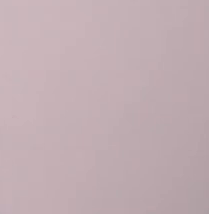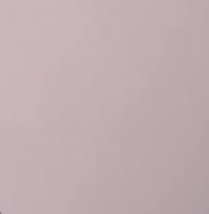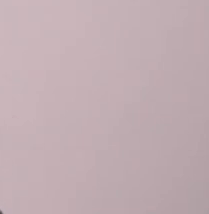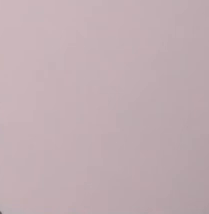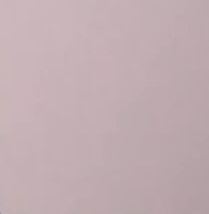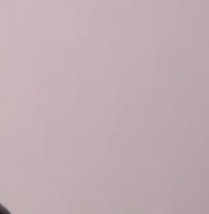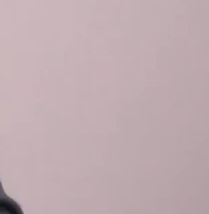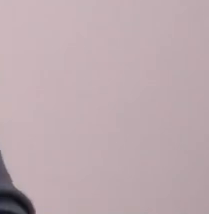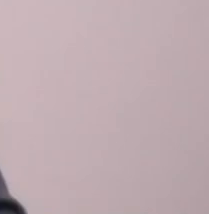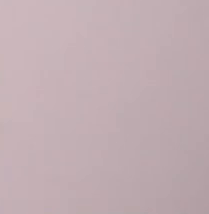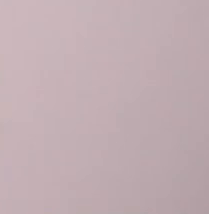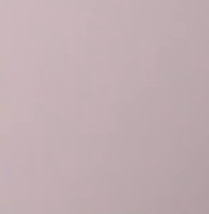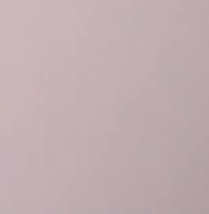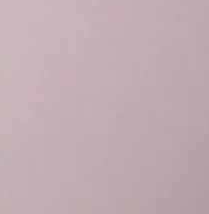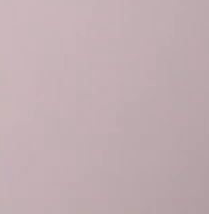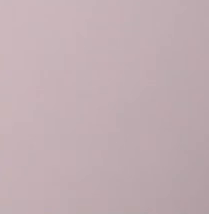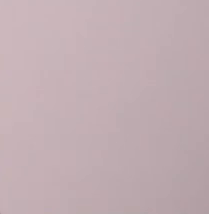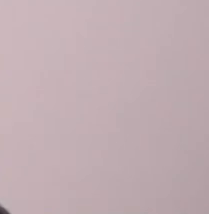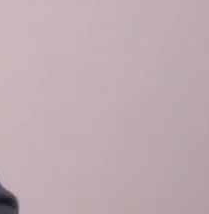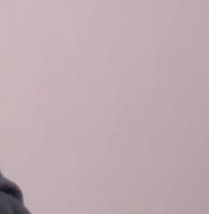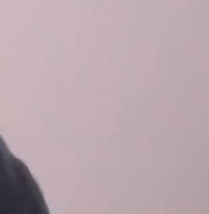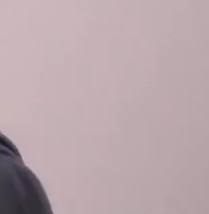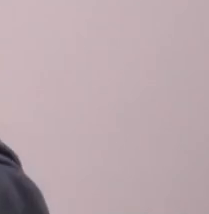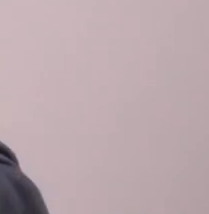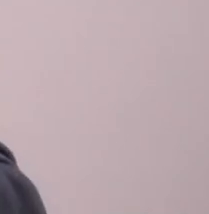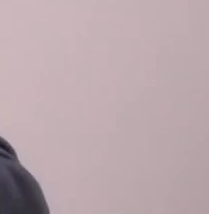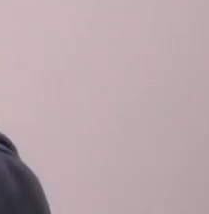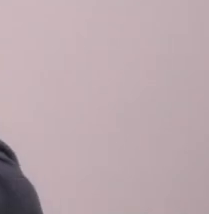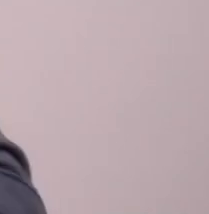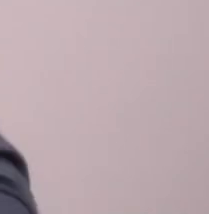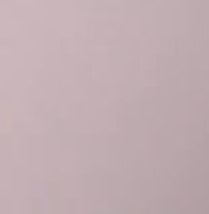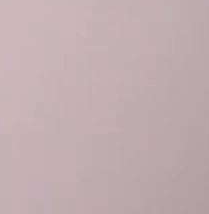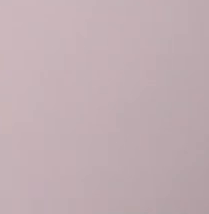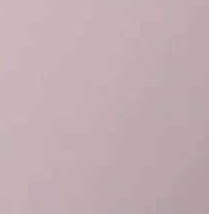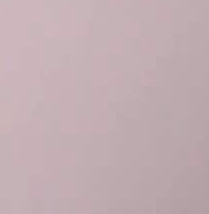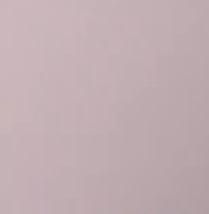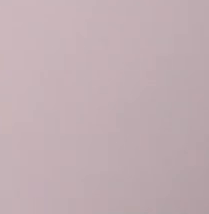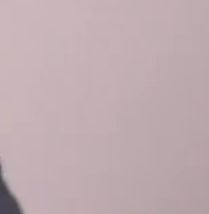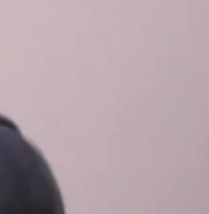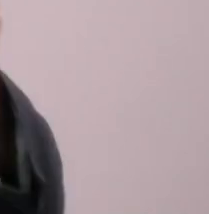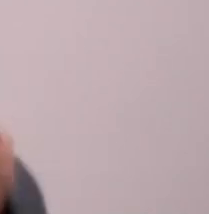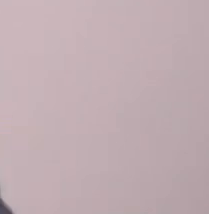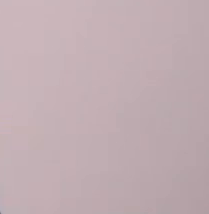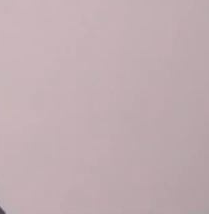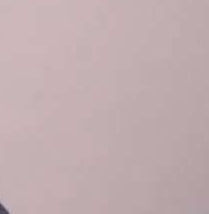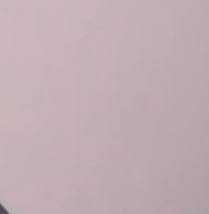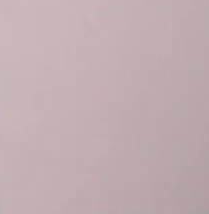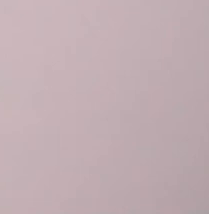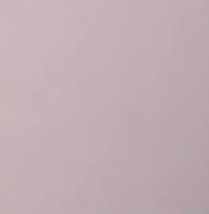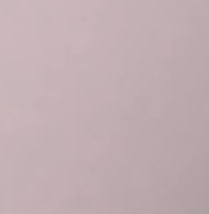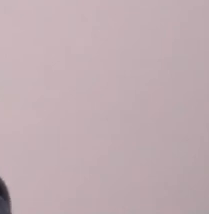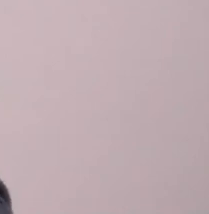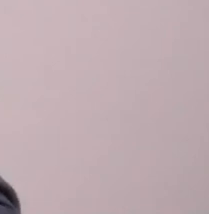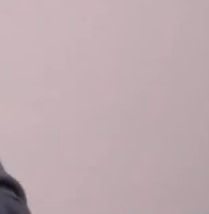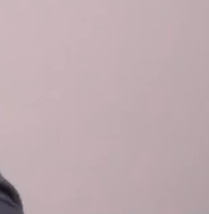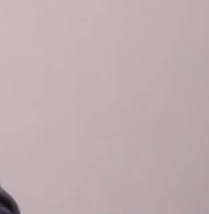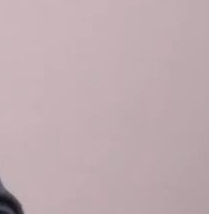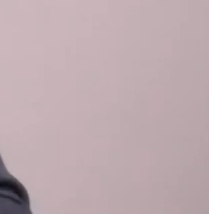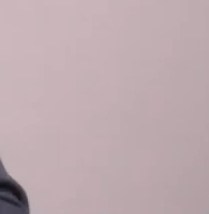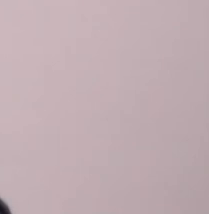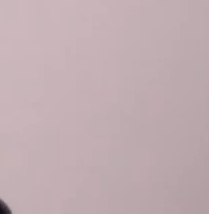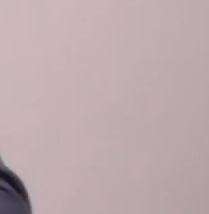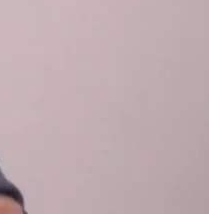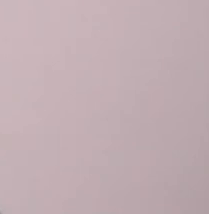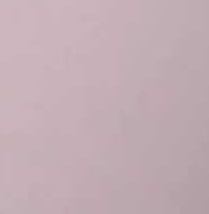realidade concreta. Não dá para uma instituição, a gente pensar uma instituição, ah, vamos esperar 20 anos, vamos esperar 10 anos. A gente está vivendo um